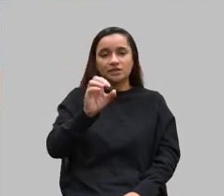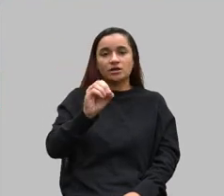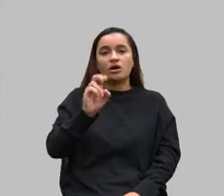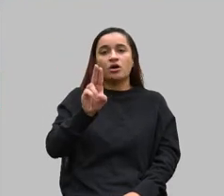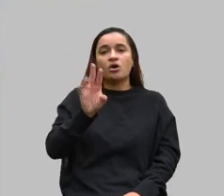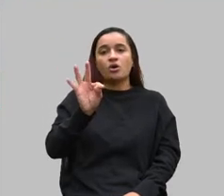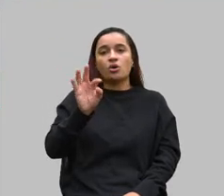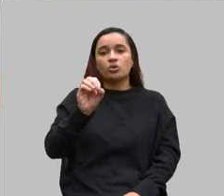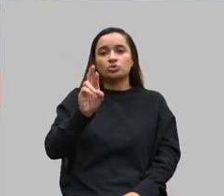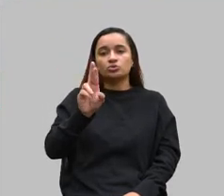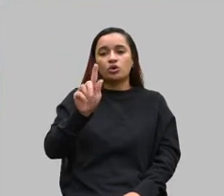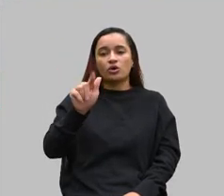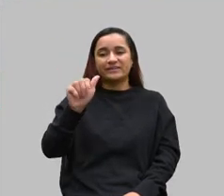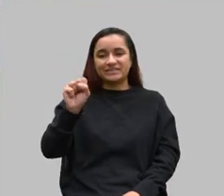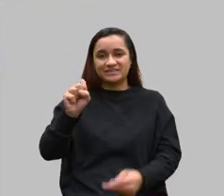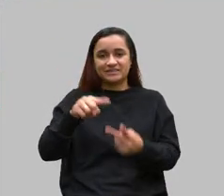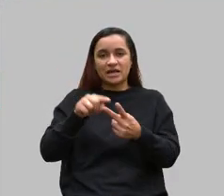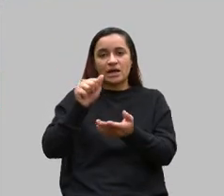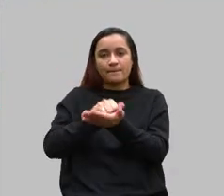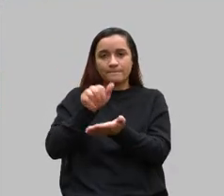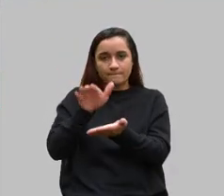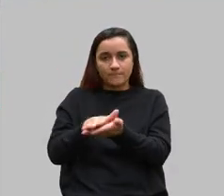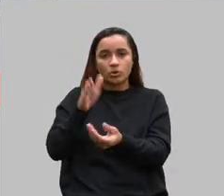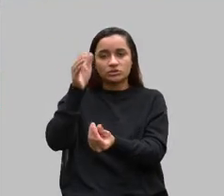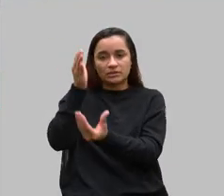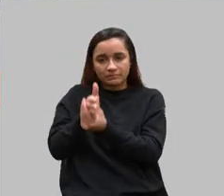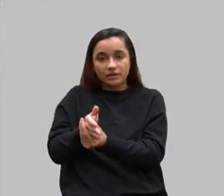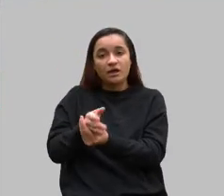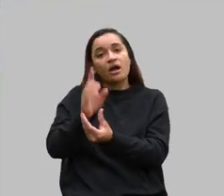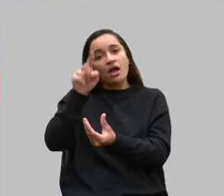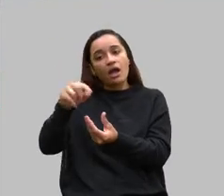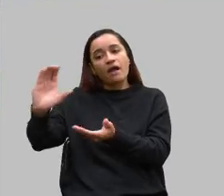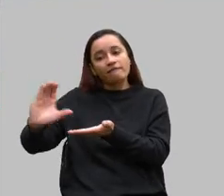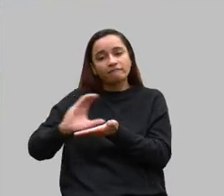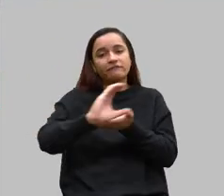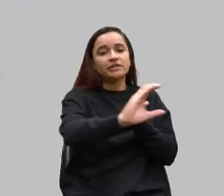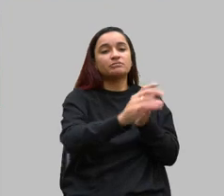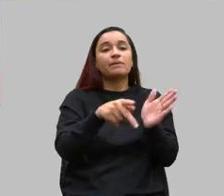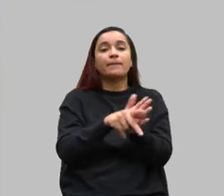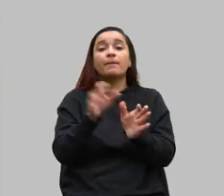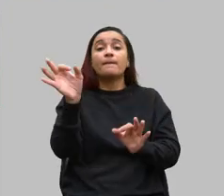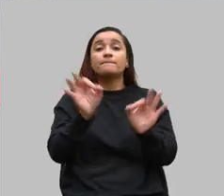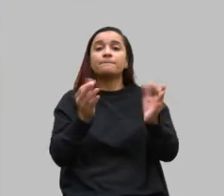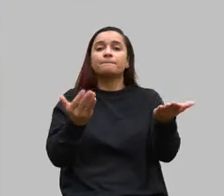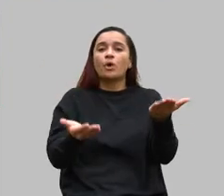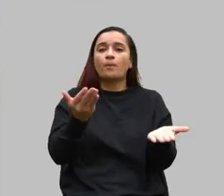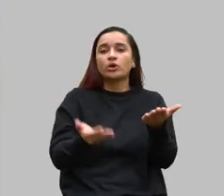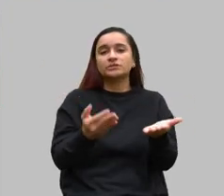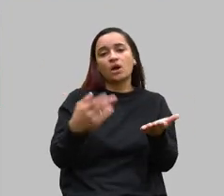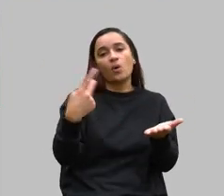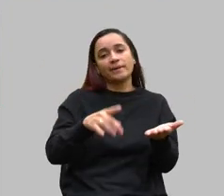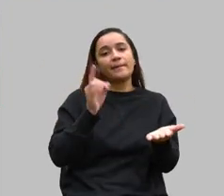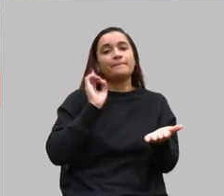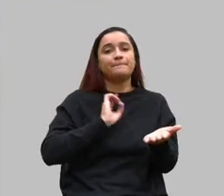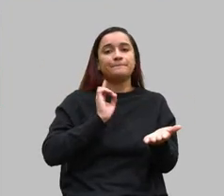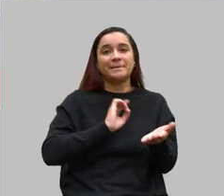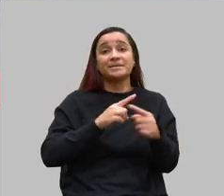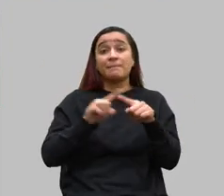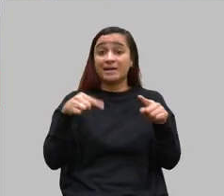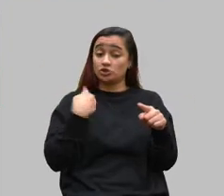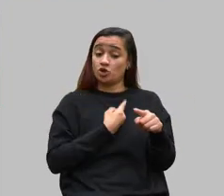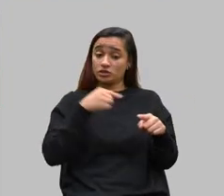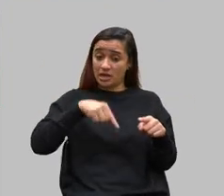e multas tem que ser investidas proporcionalmente à malha de cada estado e aqui que minas se destaca por termos a maior malha e o maior